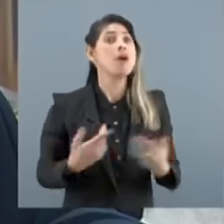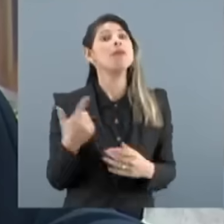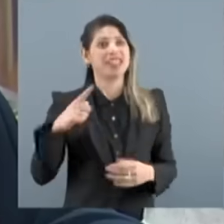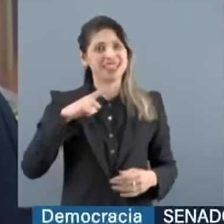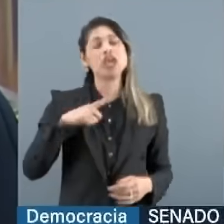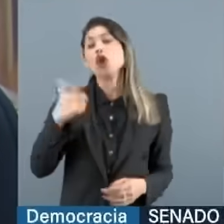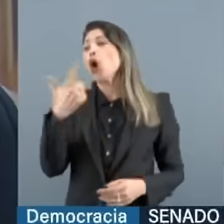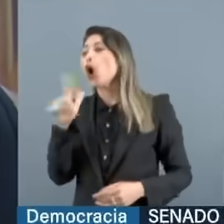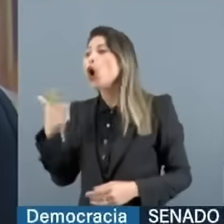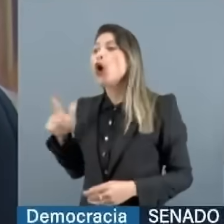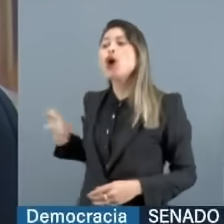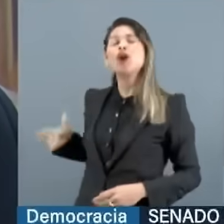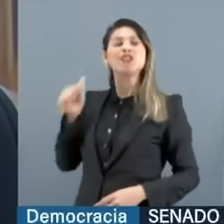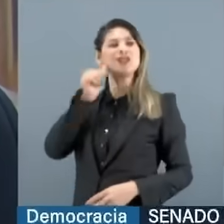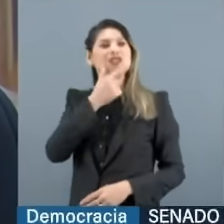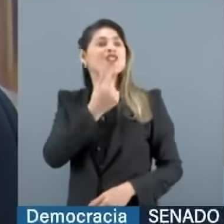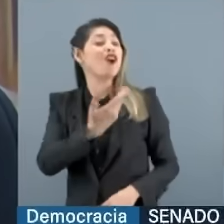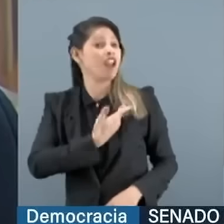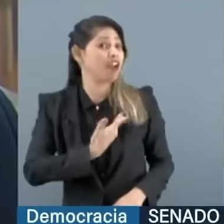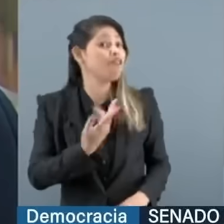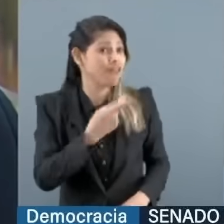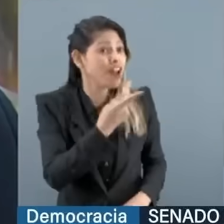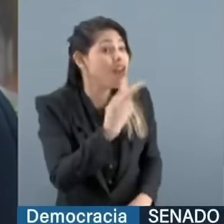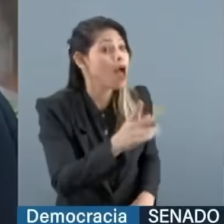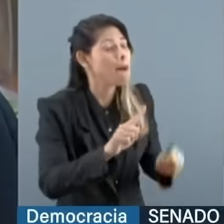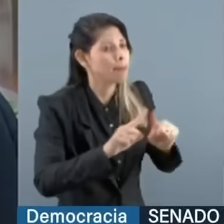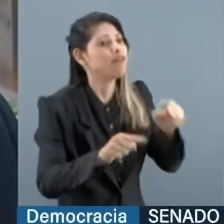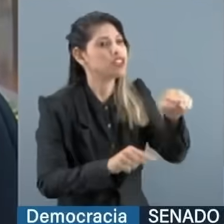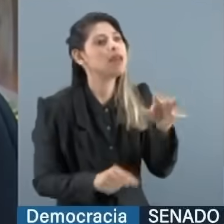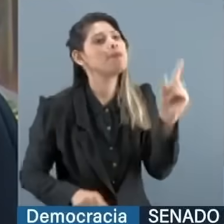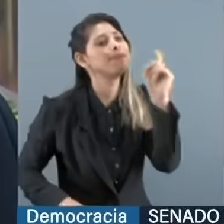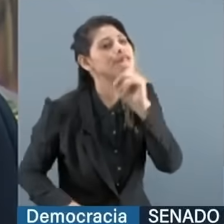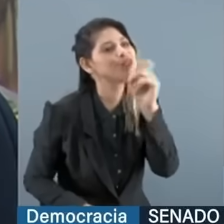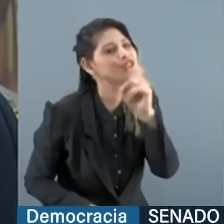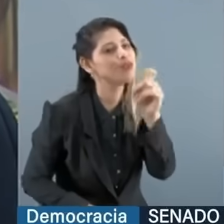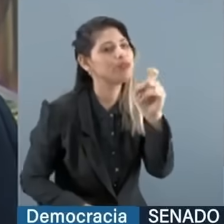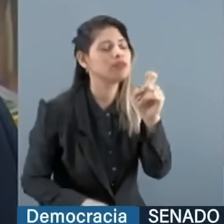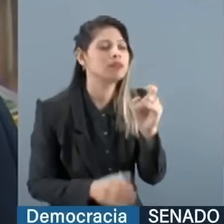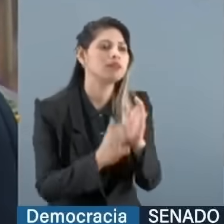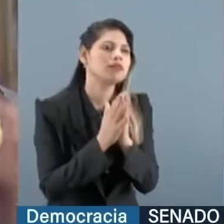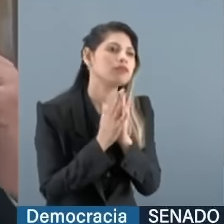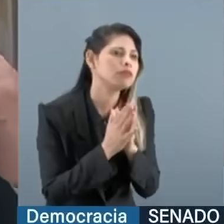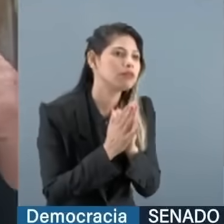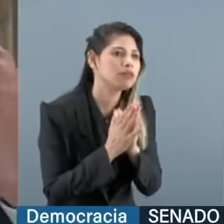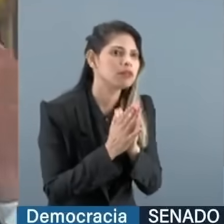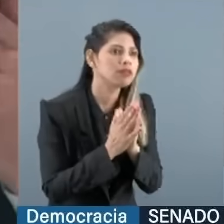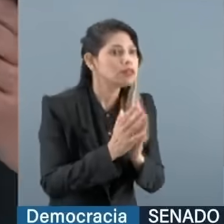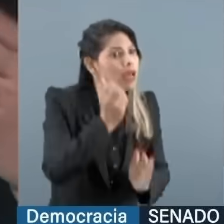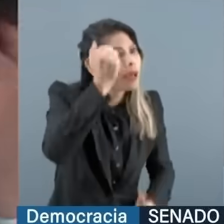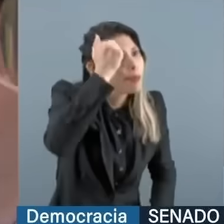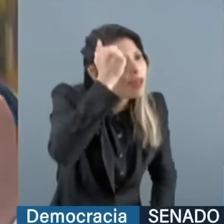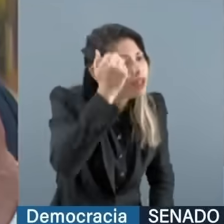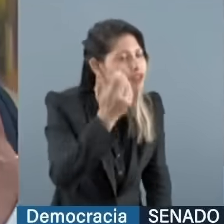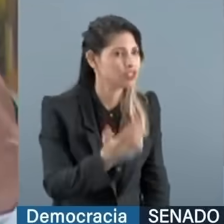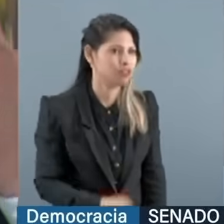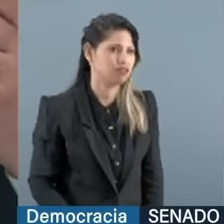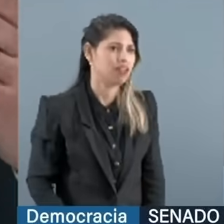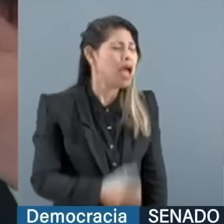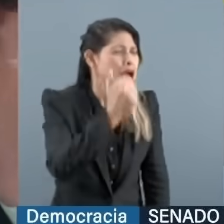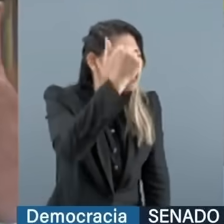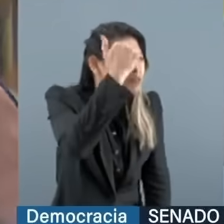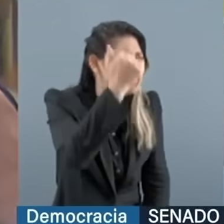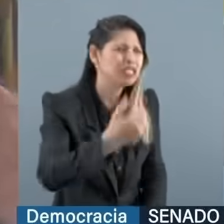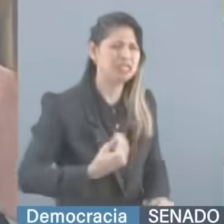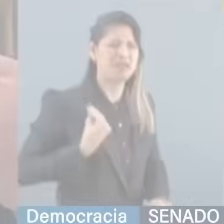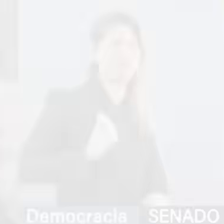colegas falarem. Mas você mentiu novamente. Walter, sai dessa. Saia dessa vida, que essa vida do crime não vai